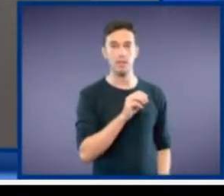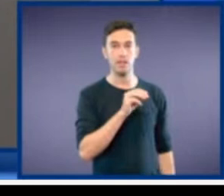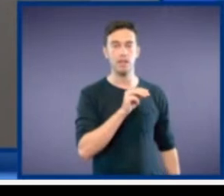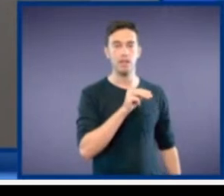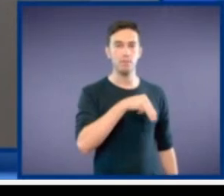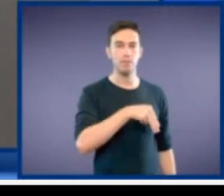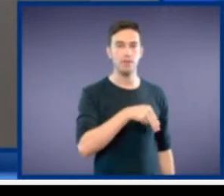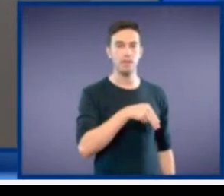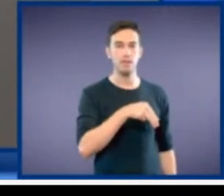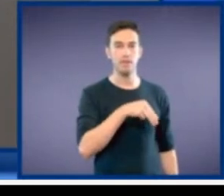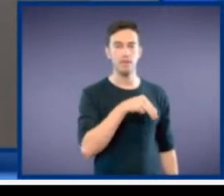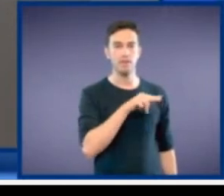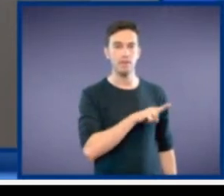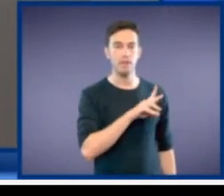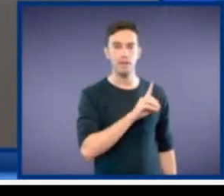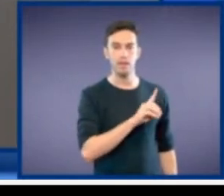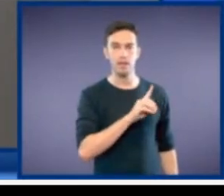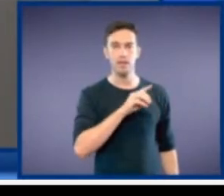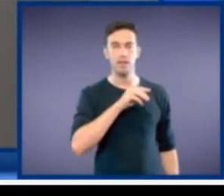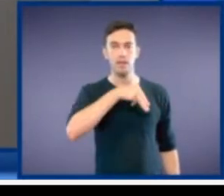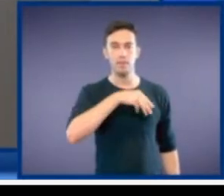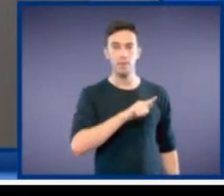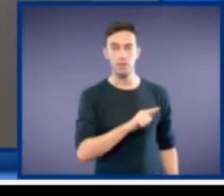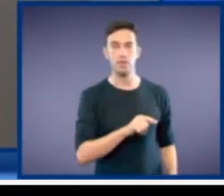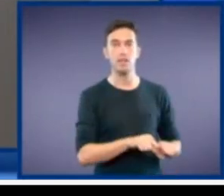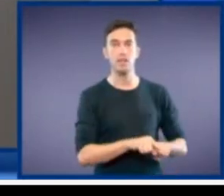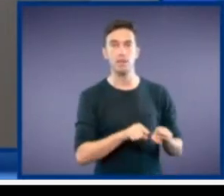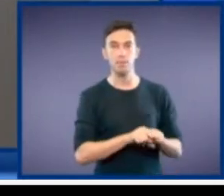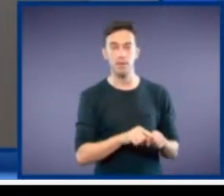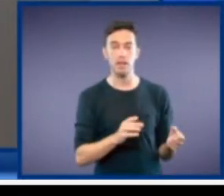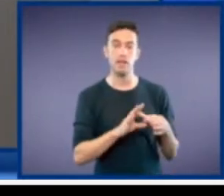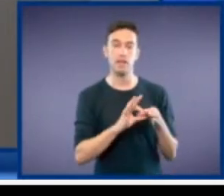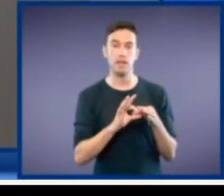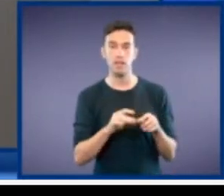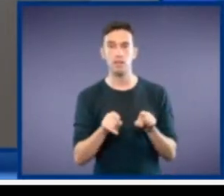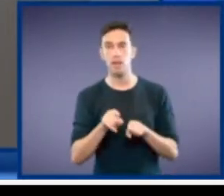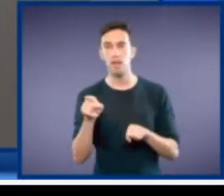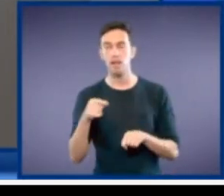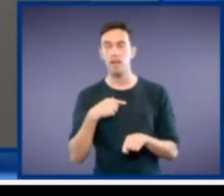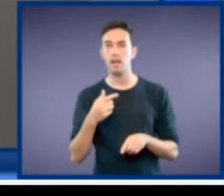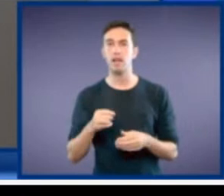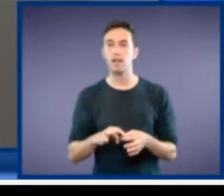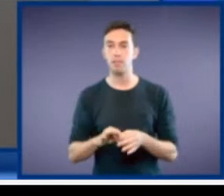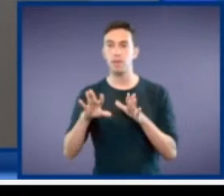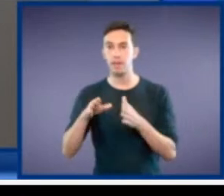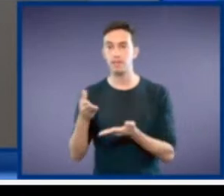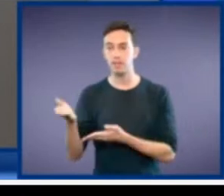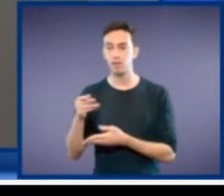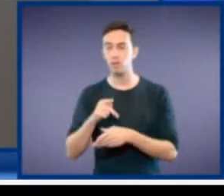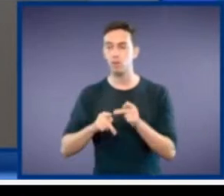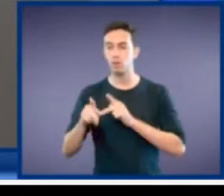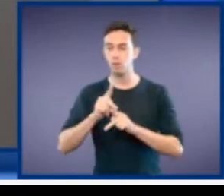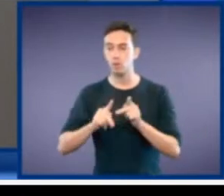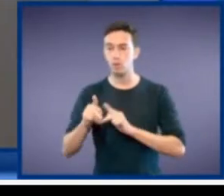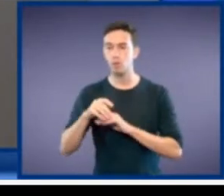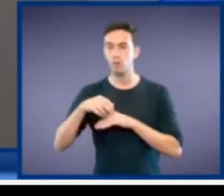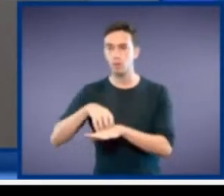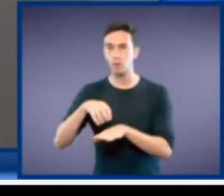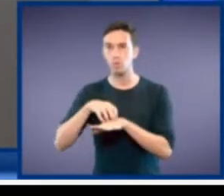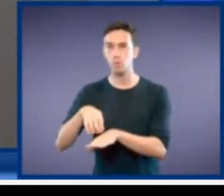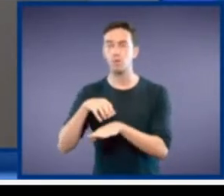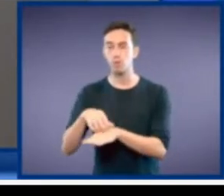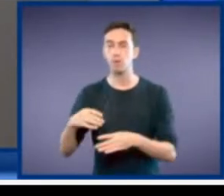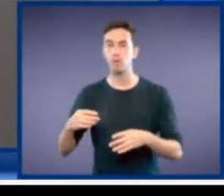SA, associada à concessão comum do Serviço Público de Transporte Metroferroviário de Passageiros na